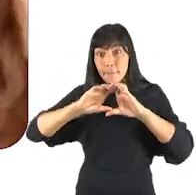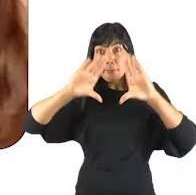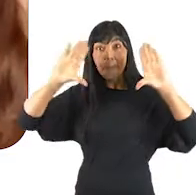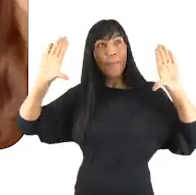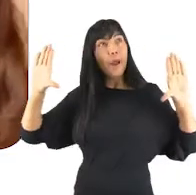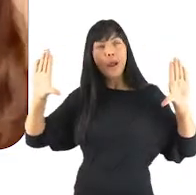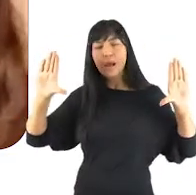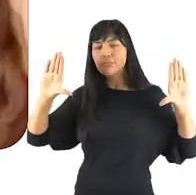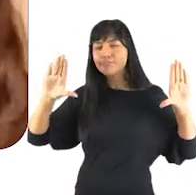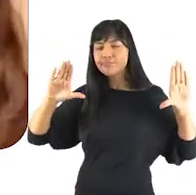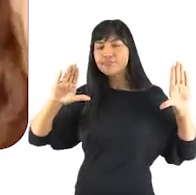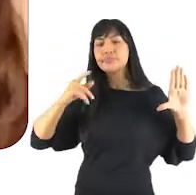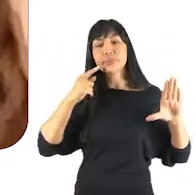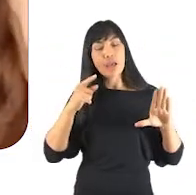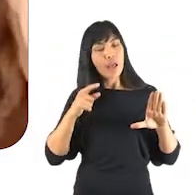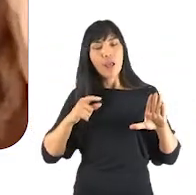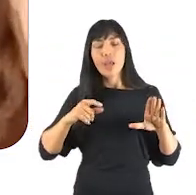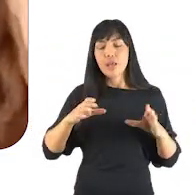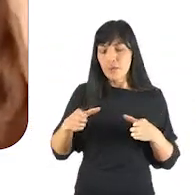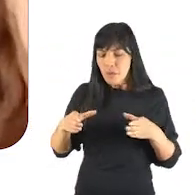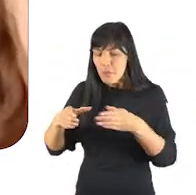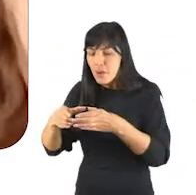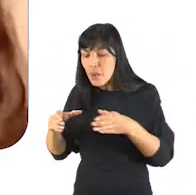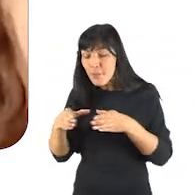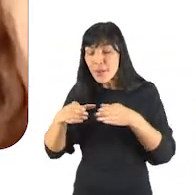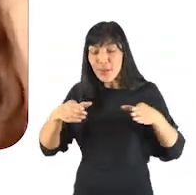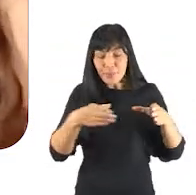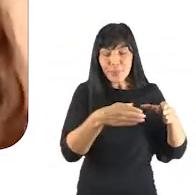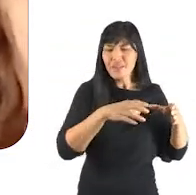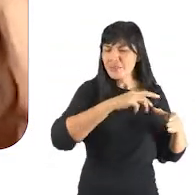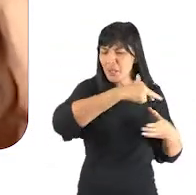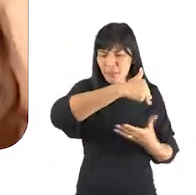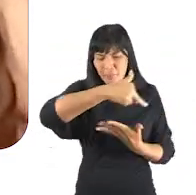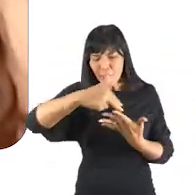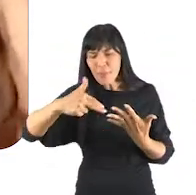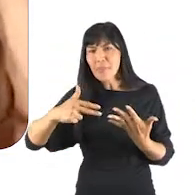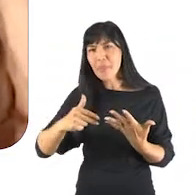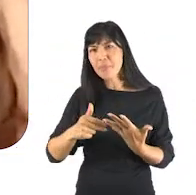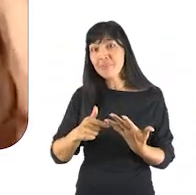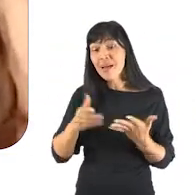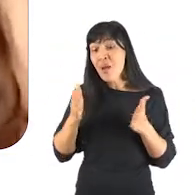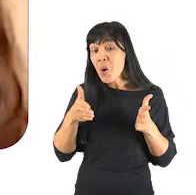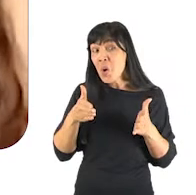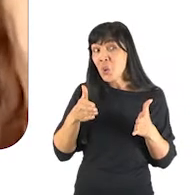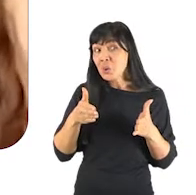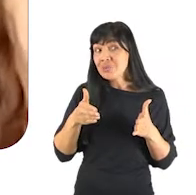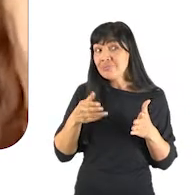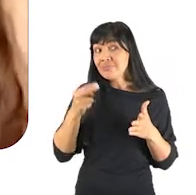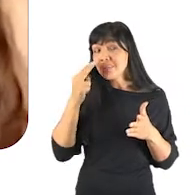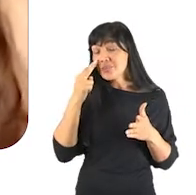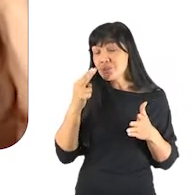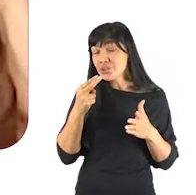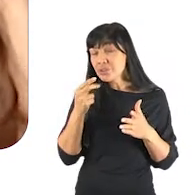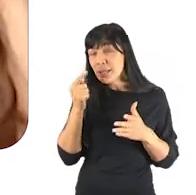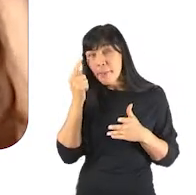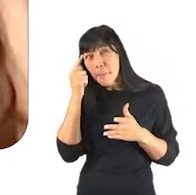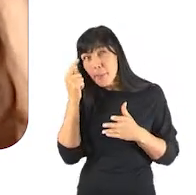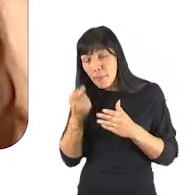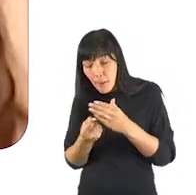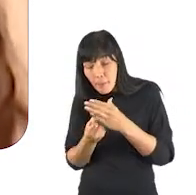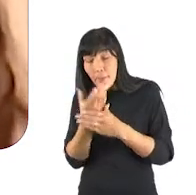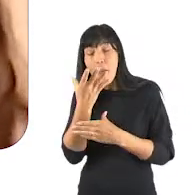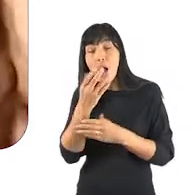mais abrangente de todas as áreas, setores, segmentos e sociedade. Sim. Onde hoje a gente tem que criar aí